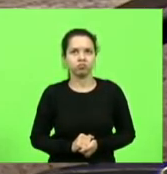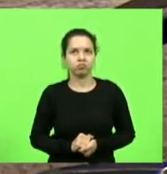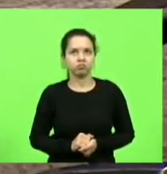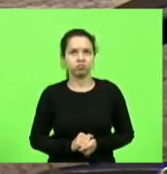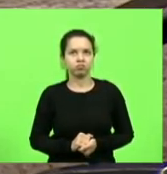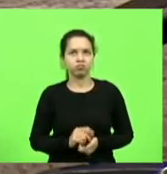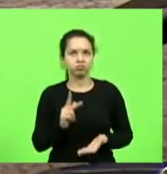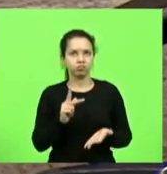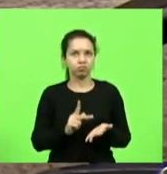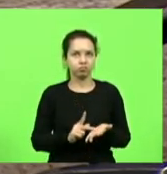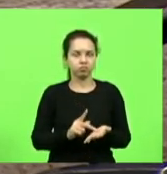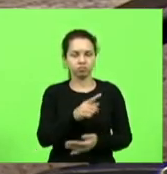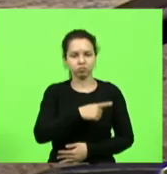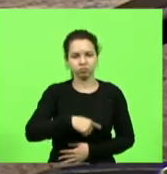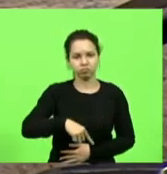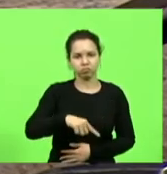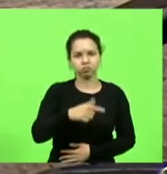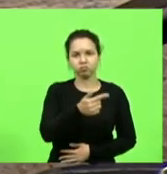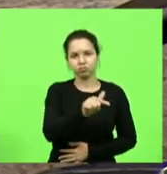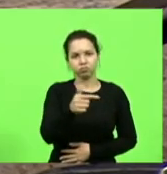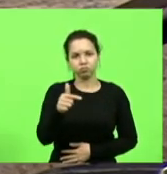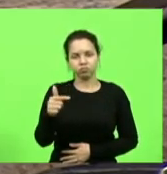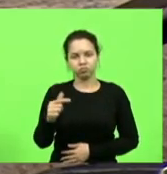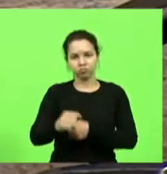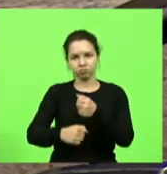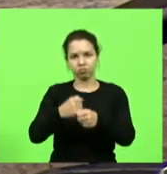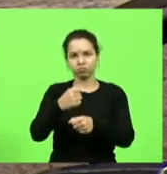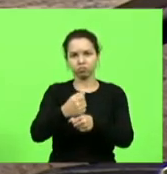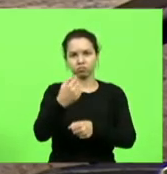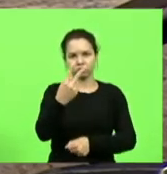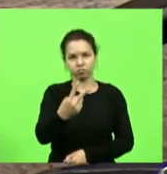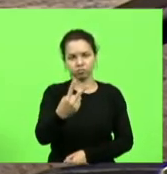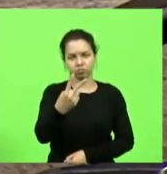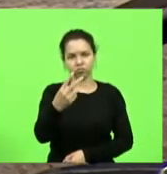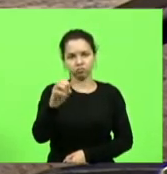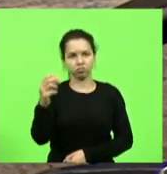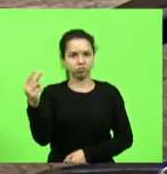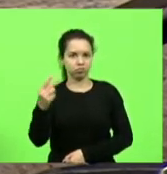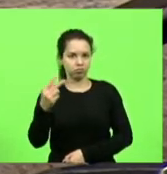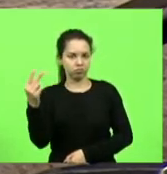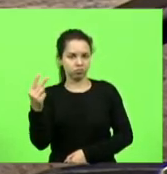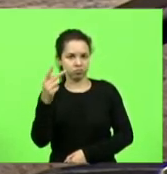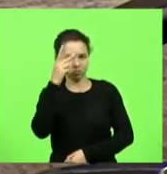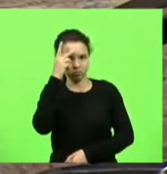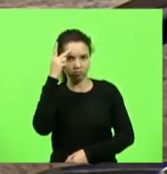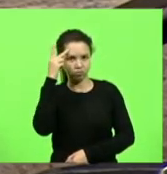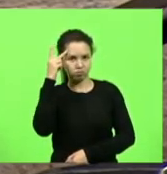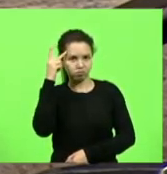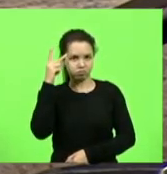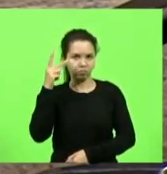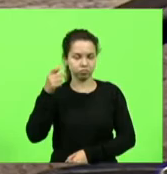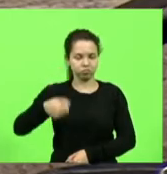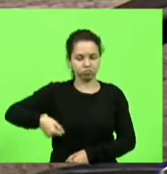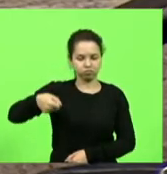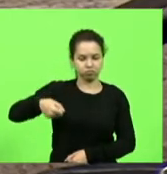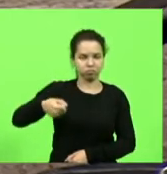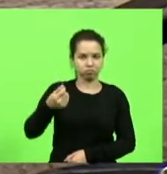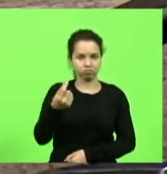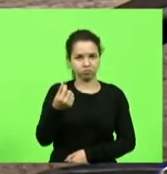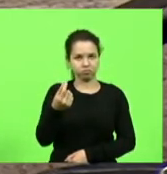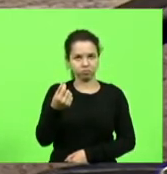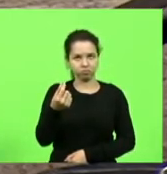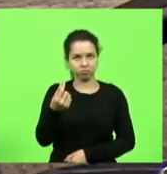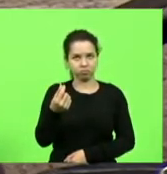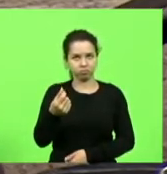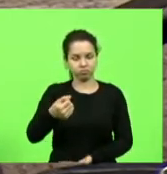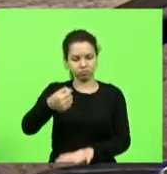Verdadeiramente, nós não teremos em 2022, alguém que venha com um saco de dinheiro. Me apareça aqui em Santa Catarina com um saco de